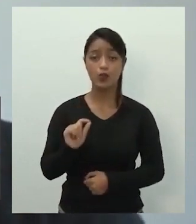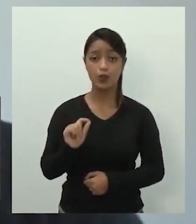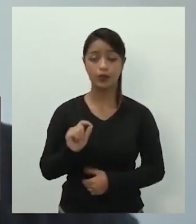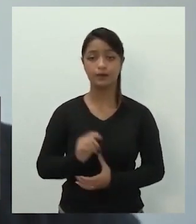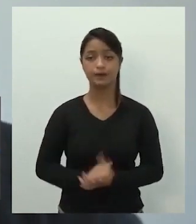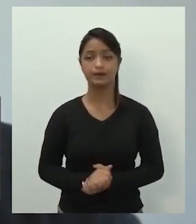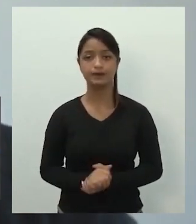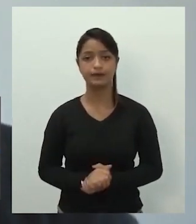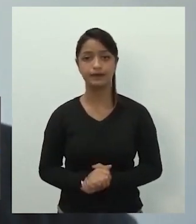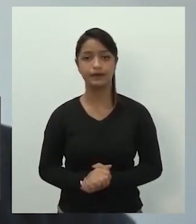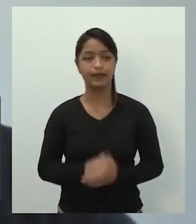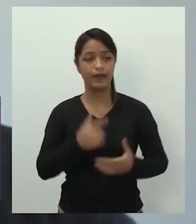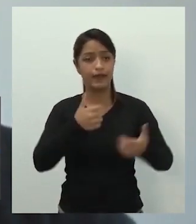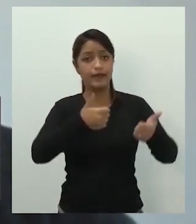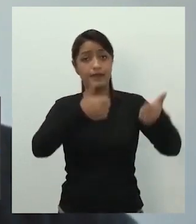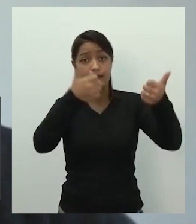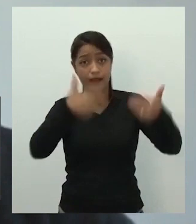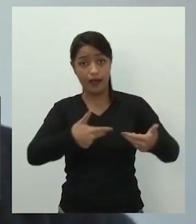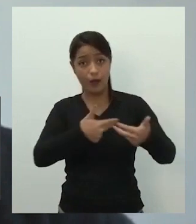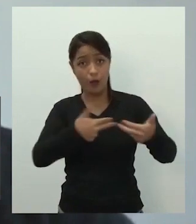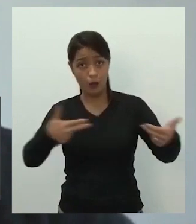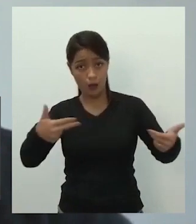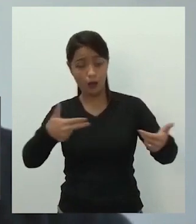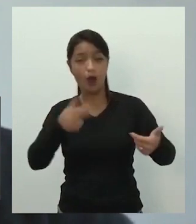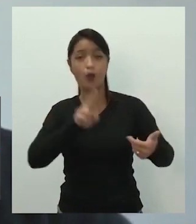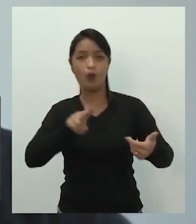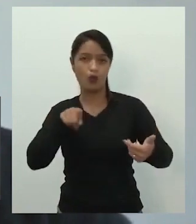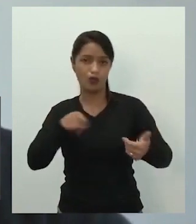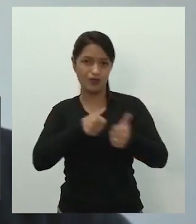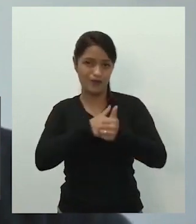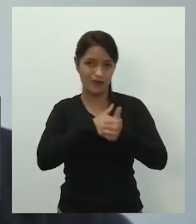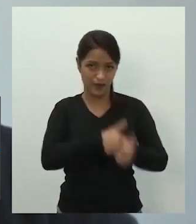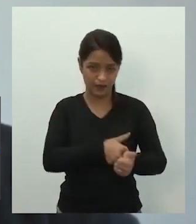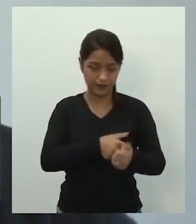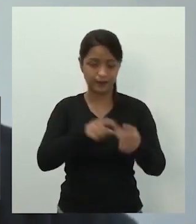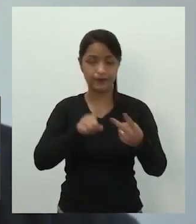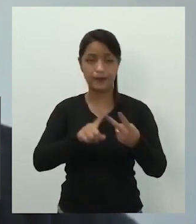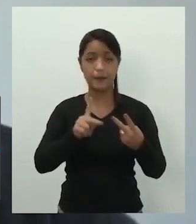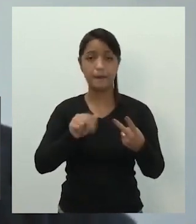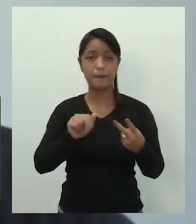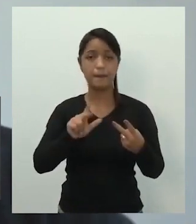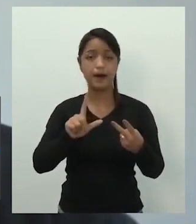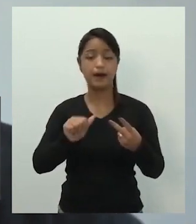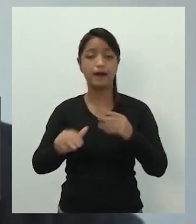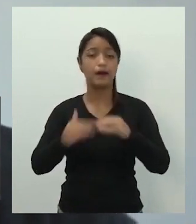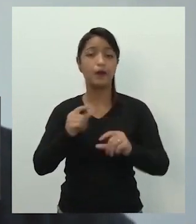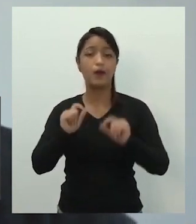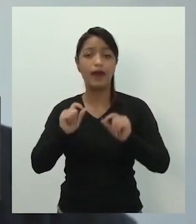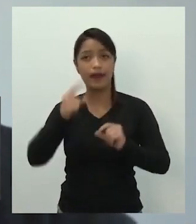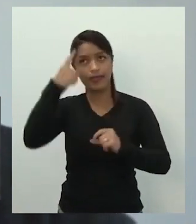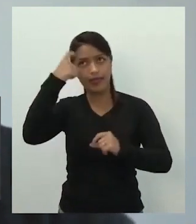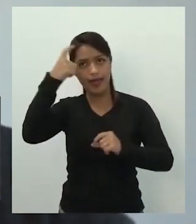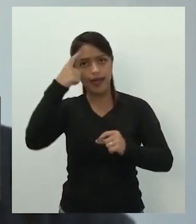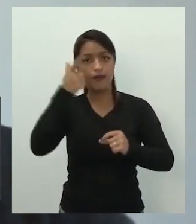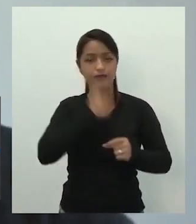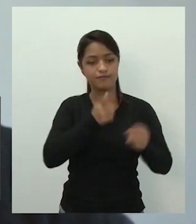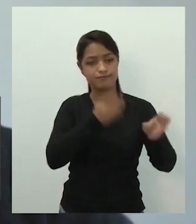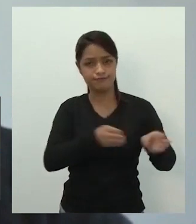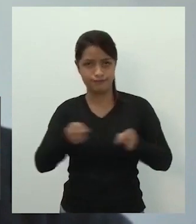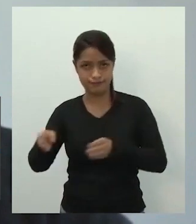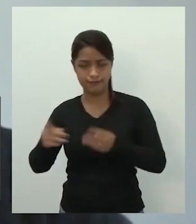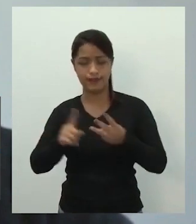Para acompanhar alguma explicação, a professora Paula, organização de ideias, o professor Caio serve para